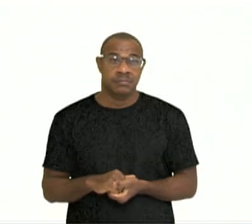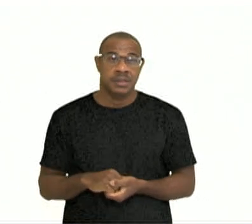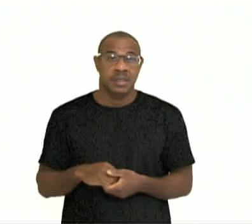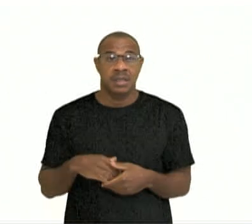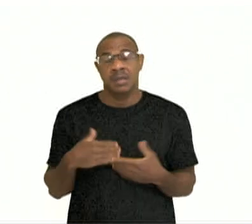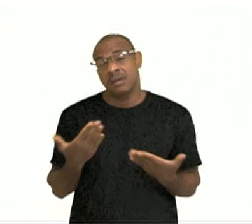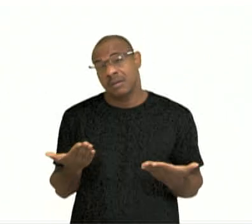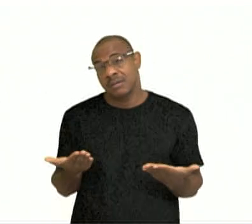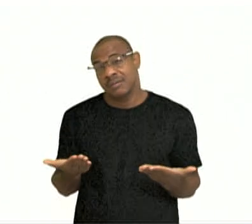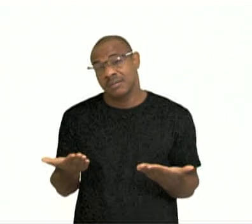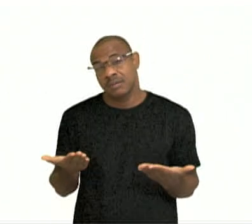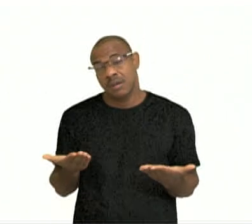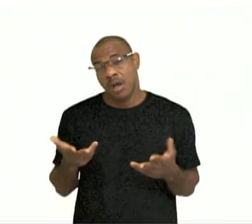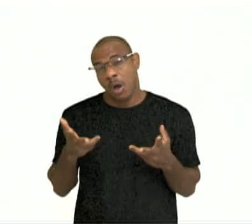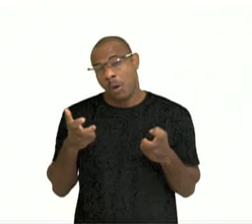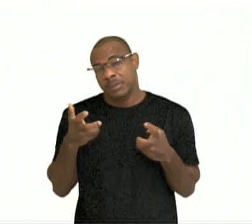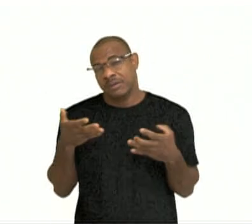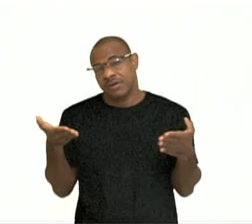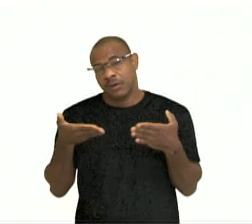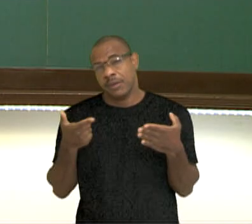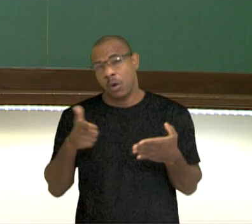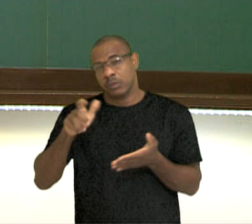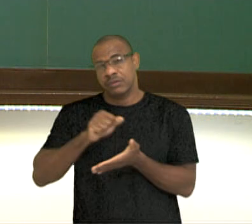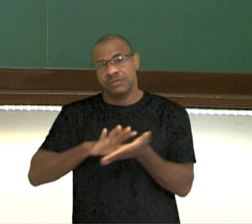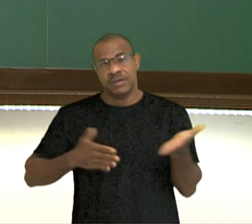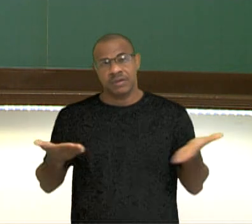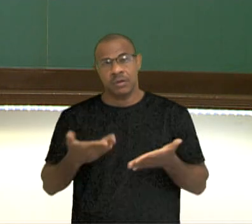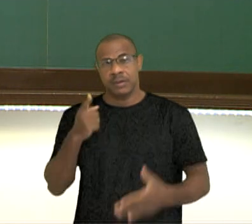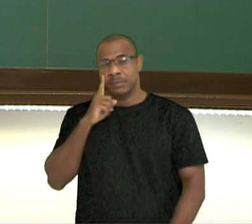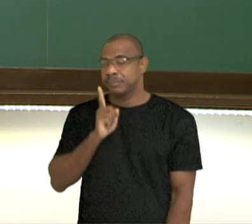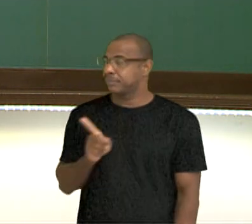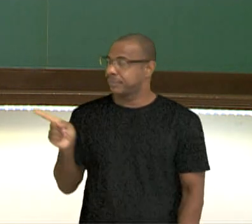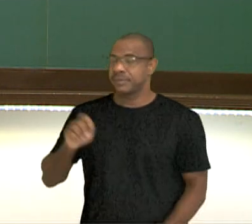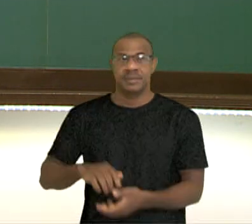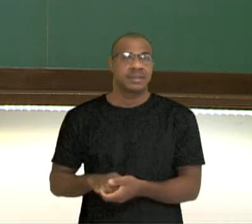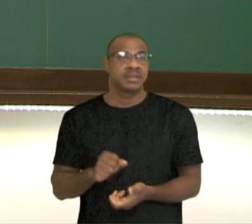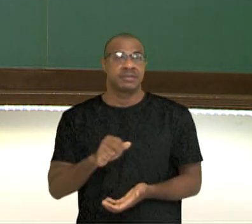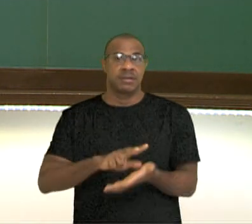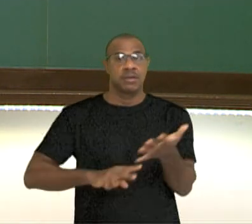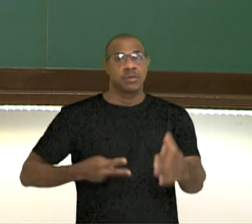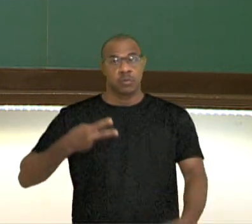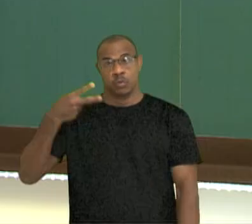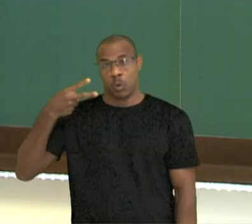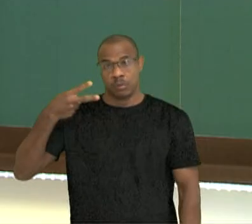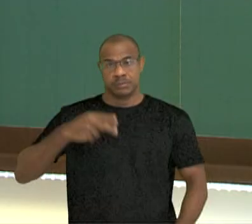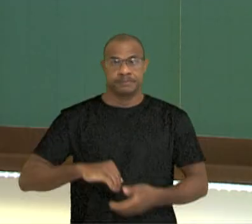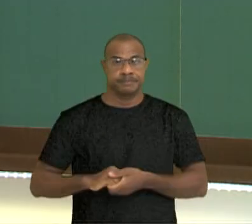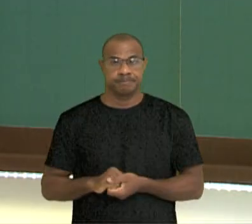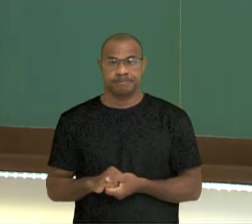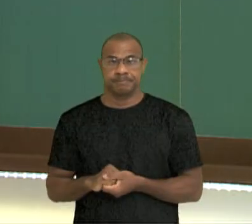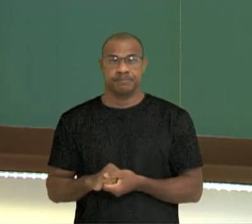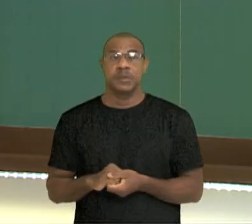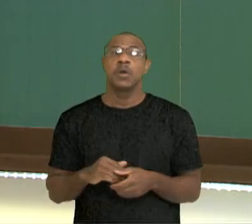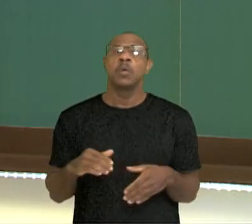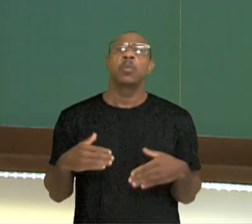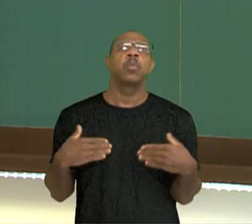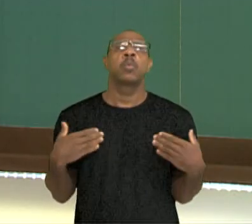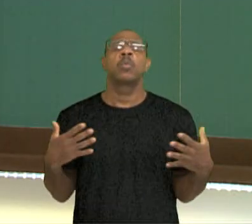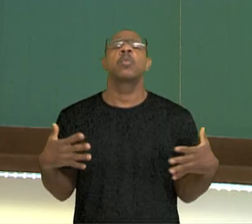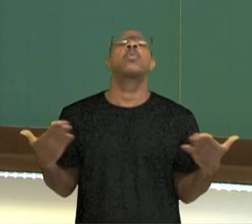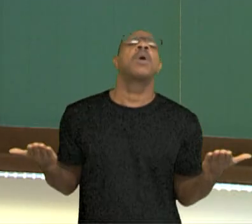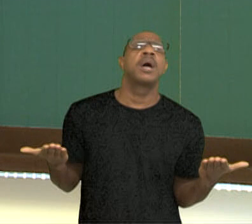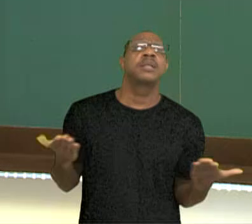Observe agora esta outra atividade. Atividade 2. Quais são